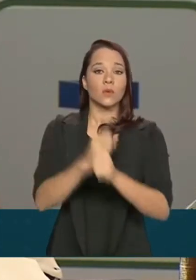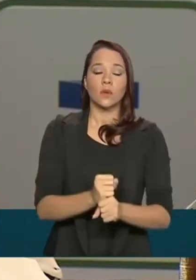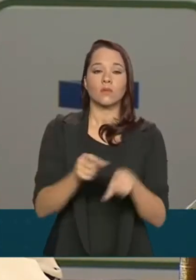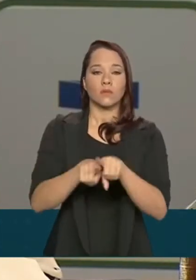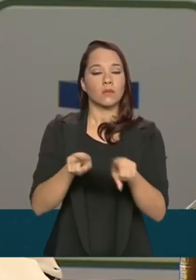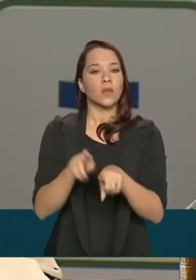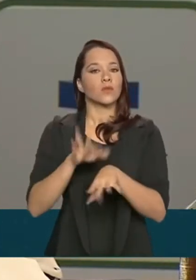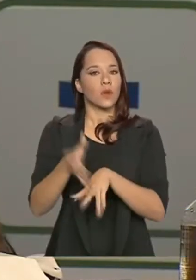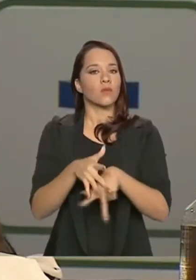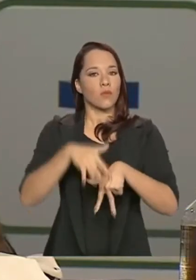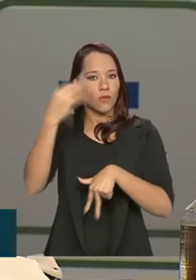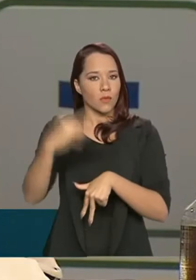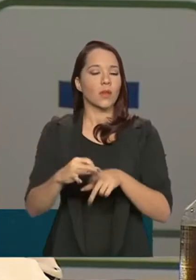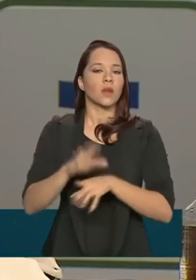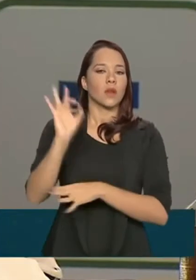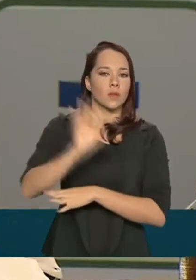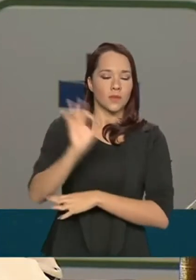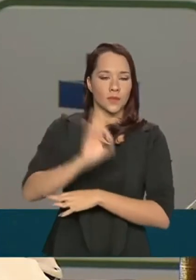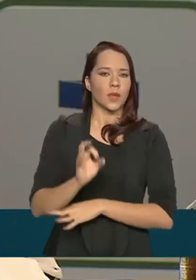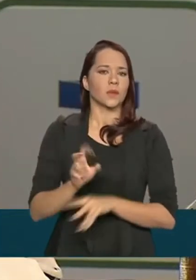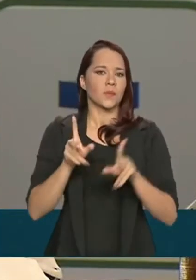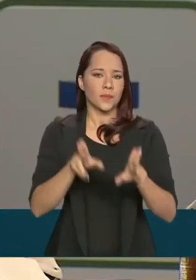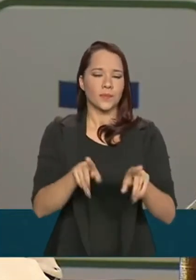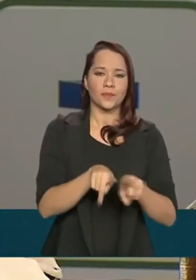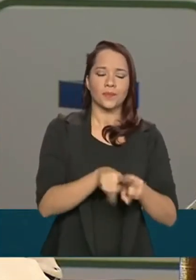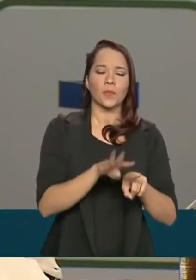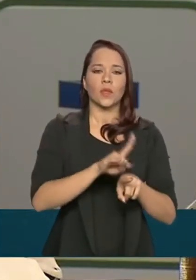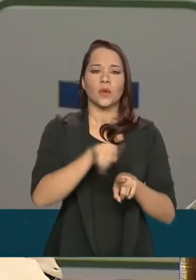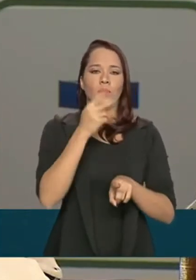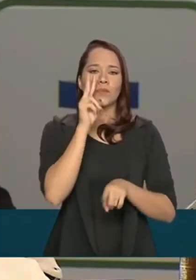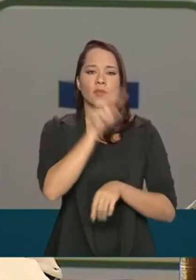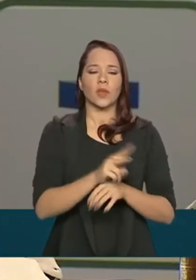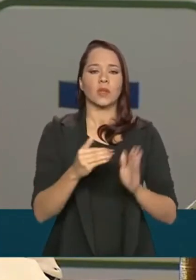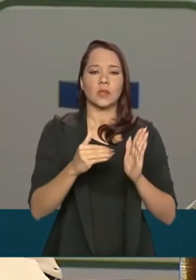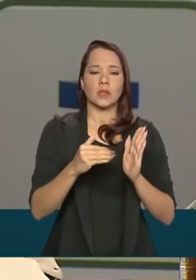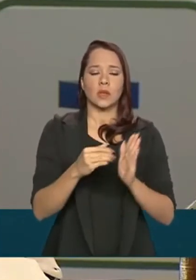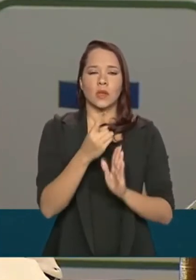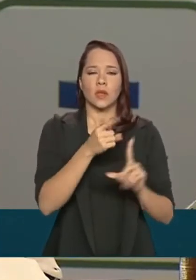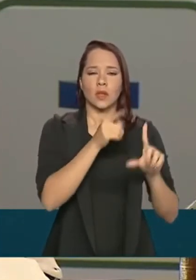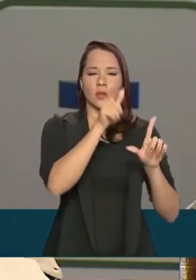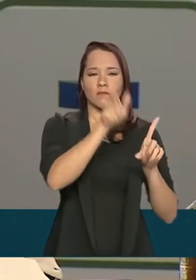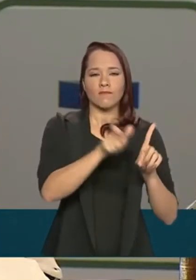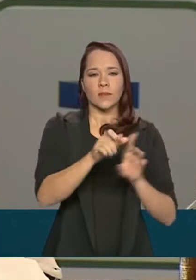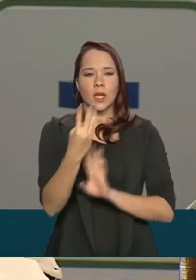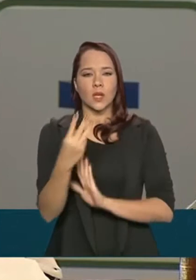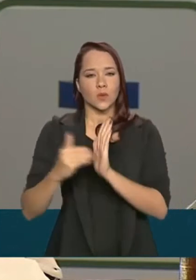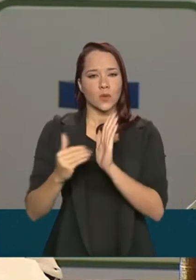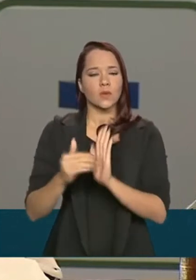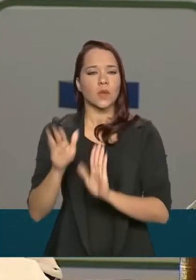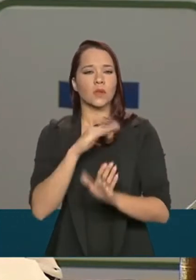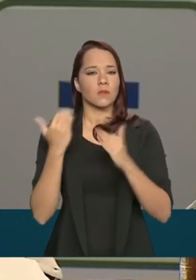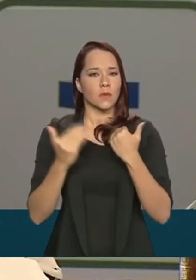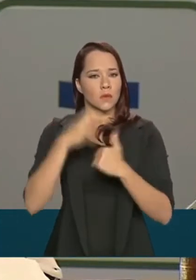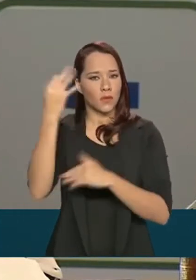casos confirmados e a incidência. Da mesma forma, quando a gente avalia nas 3 últimas colunas os óbitos